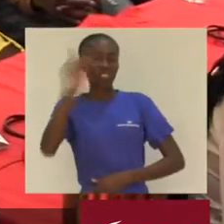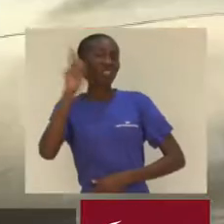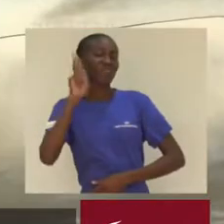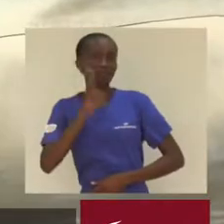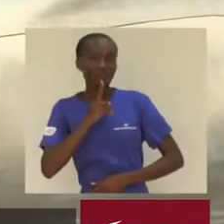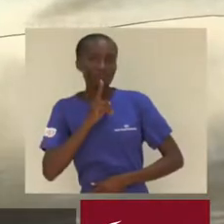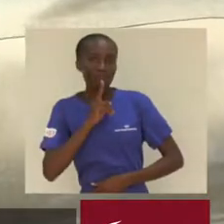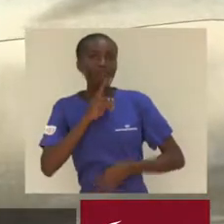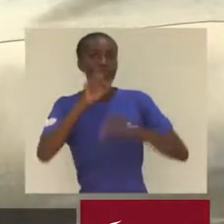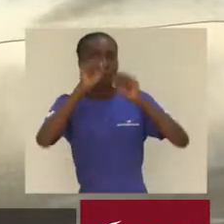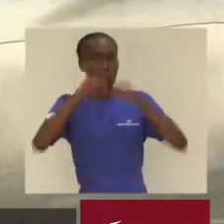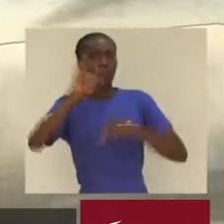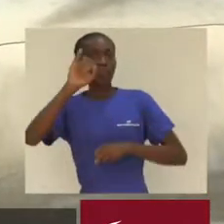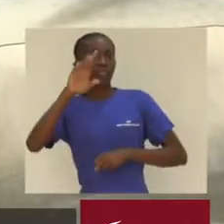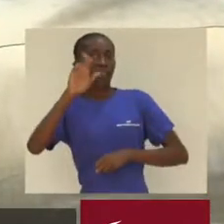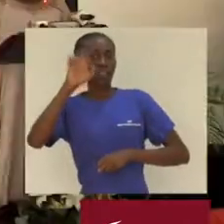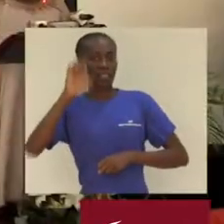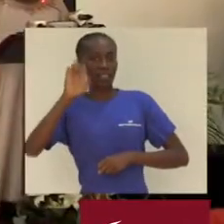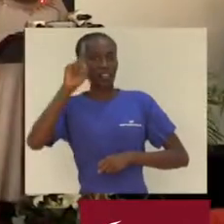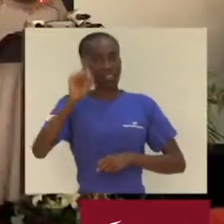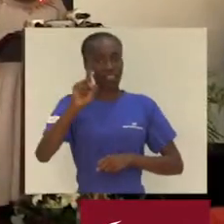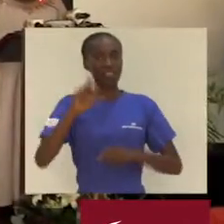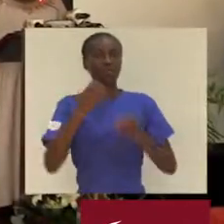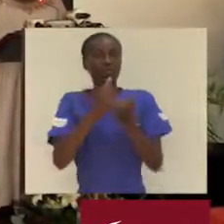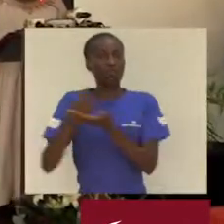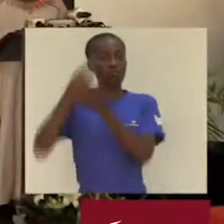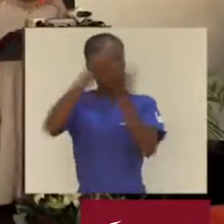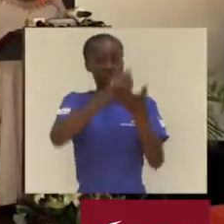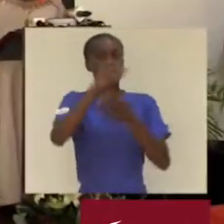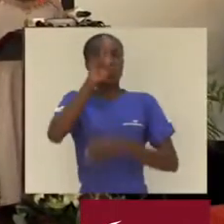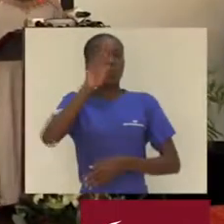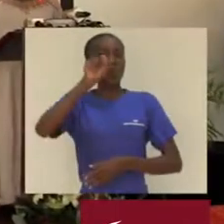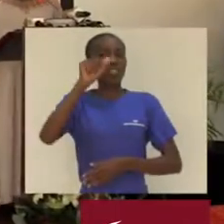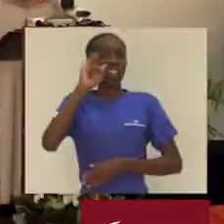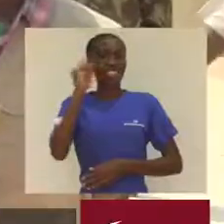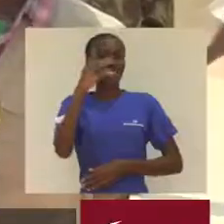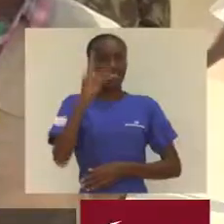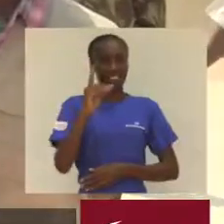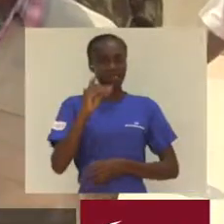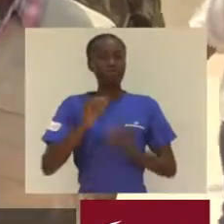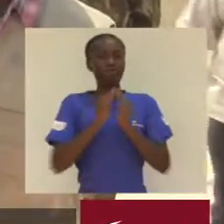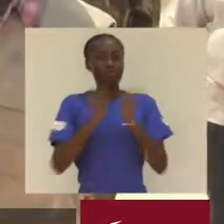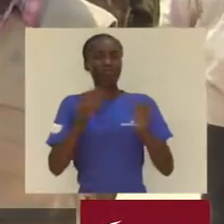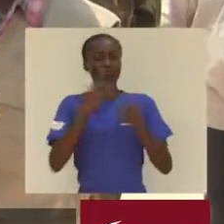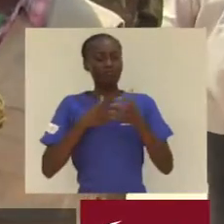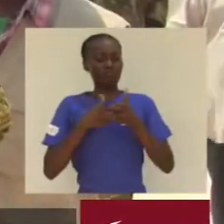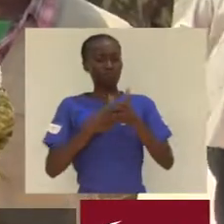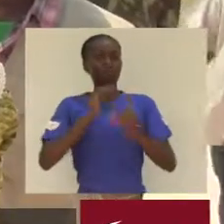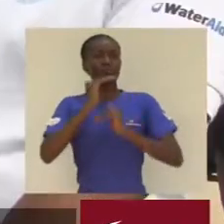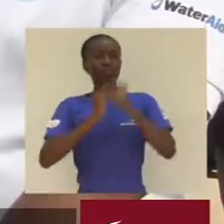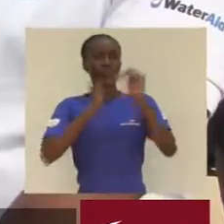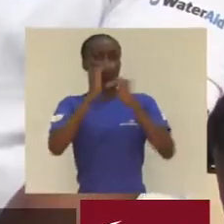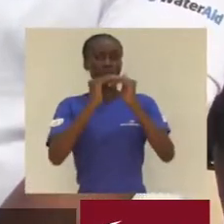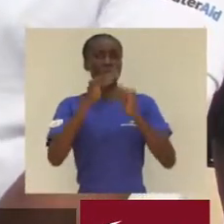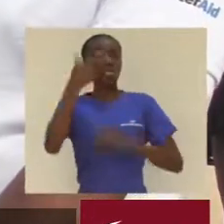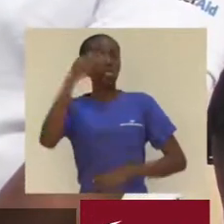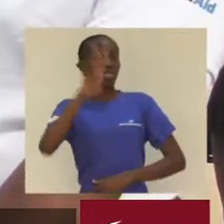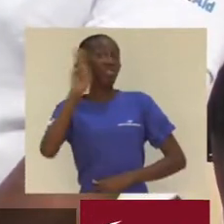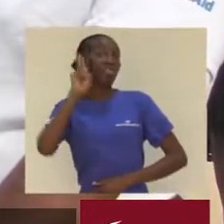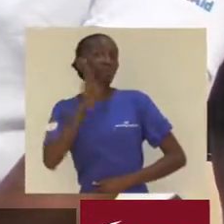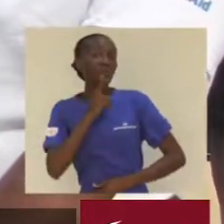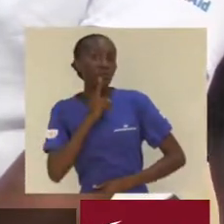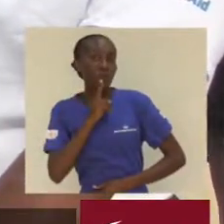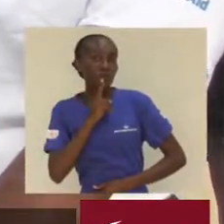deficiência auditiva que a IREX Moçambique, numa iniciativa financiada pela USAID, dá um acompanhamento no desenvolvimento de uma